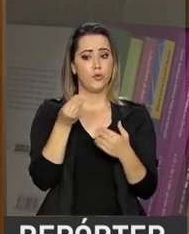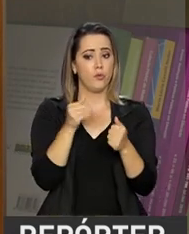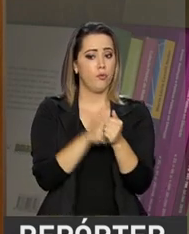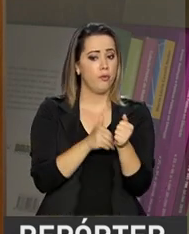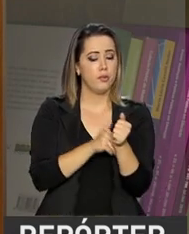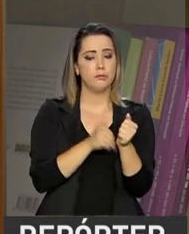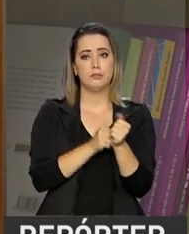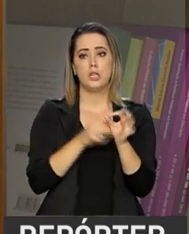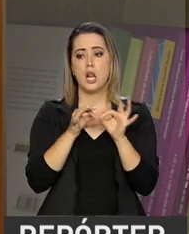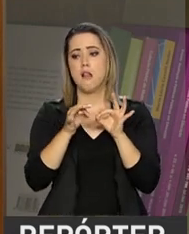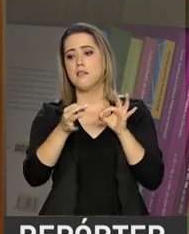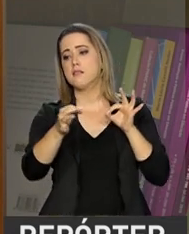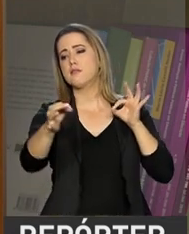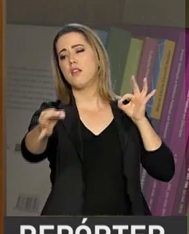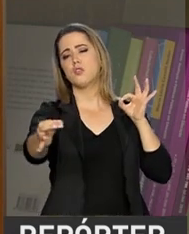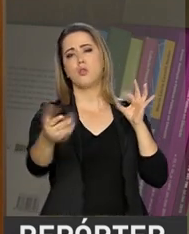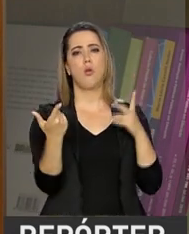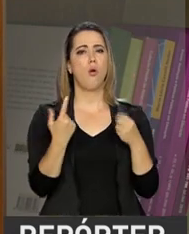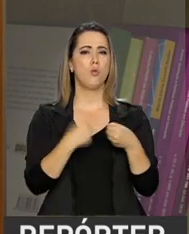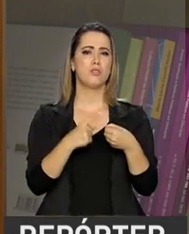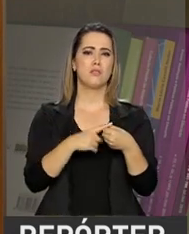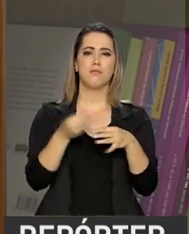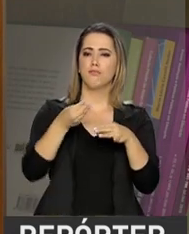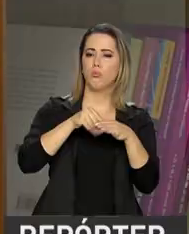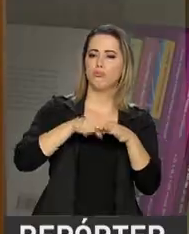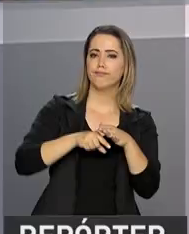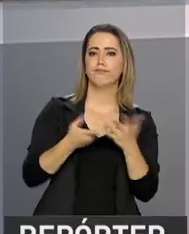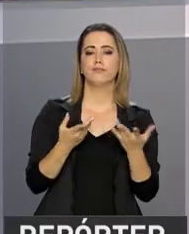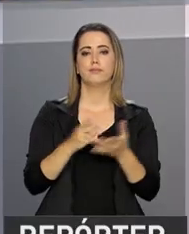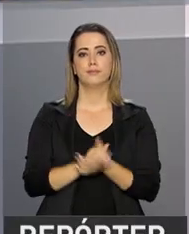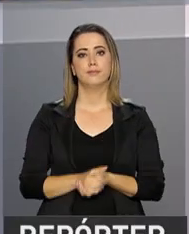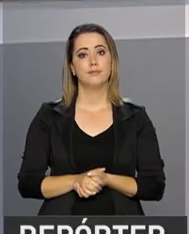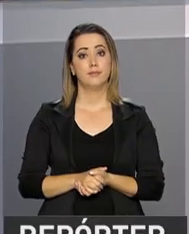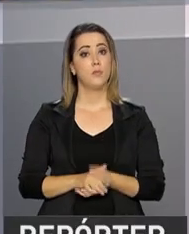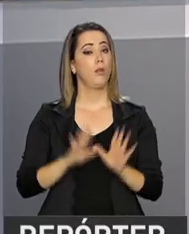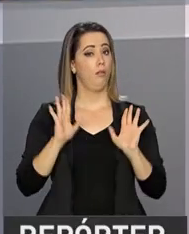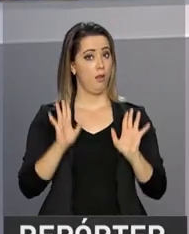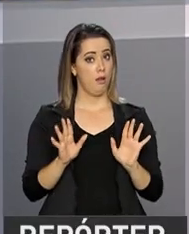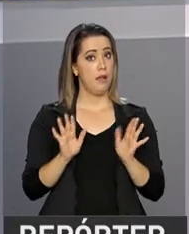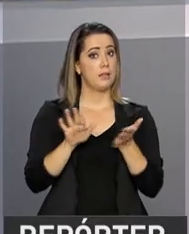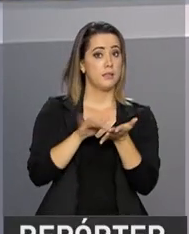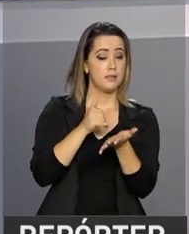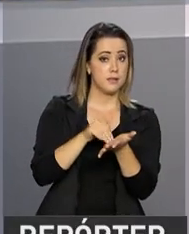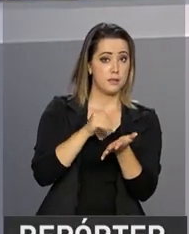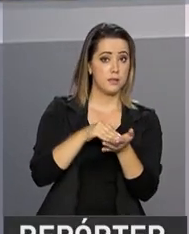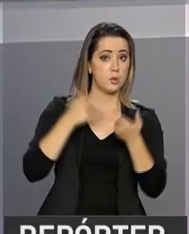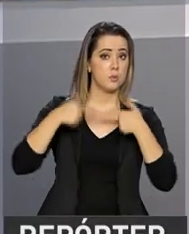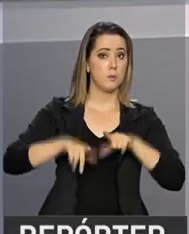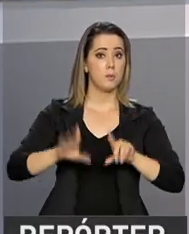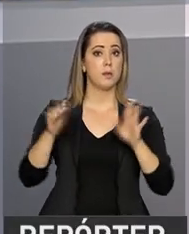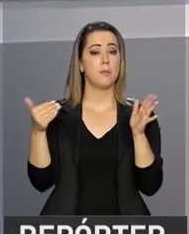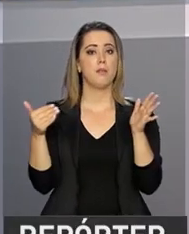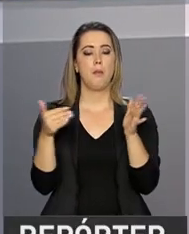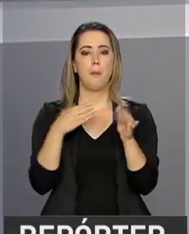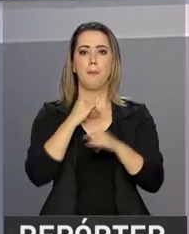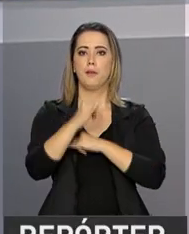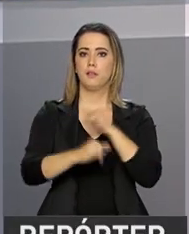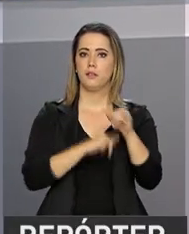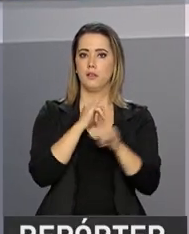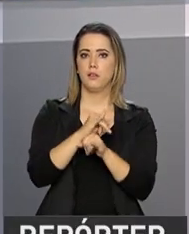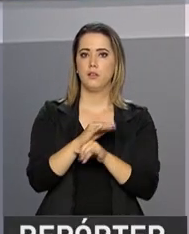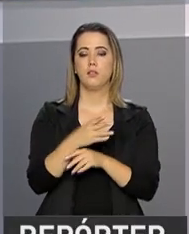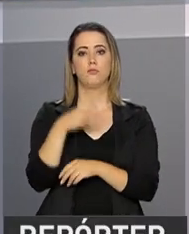muito distantes no interior do interior do brasil e as inscrições para o prêmio devem ser feitas pela internet